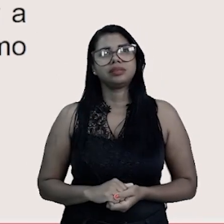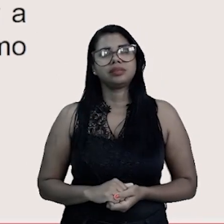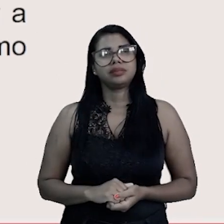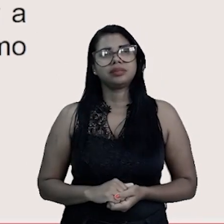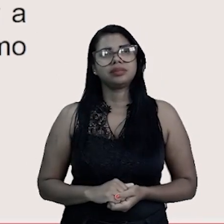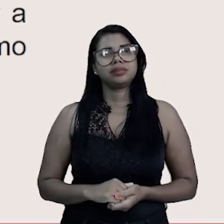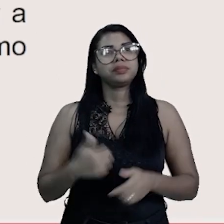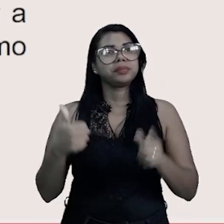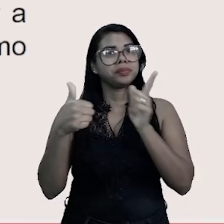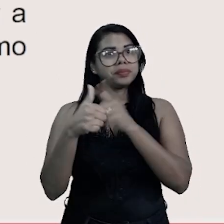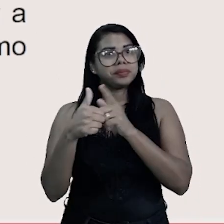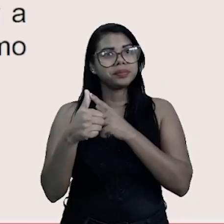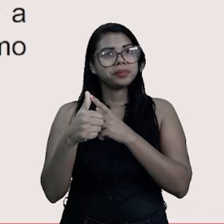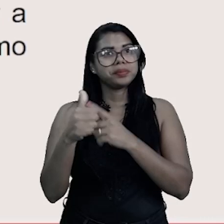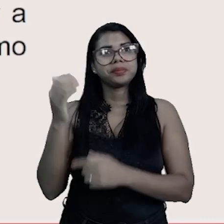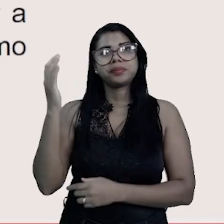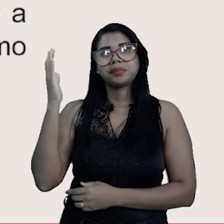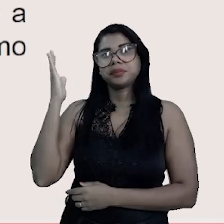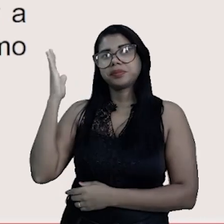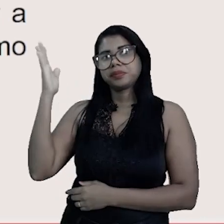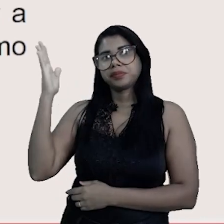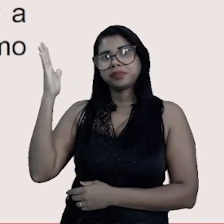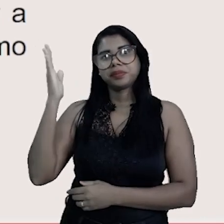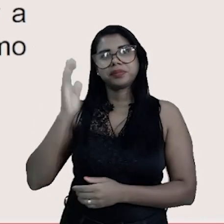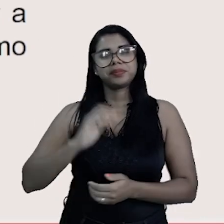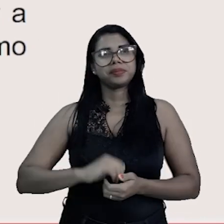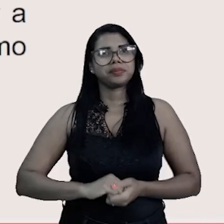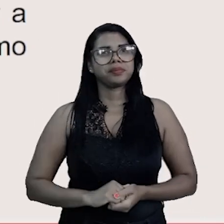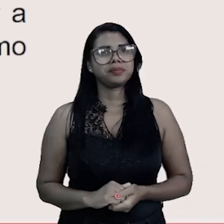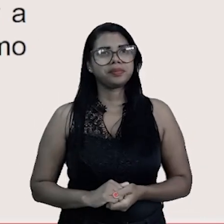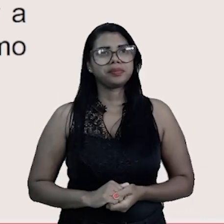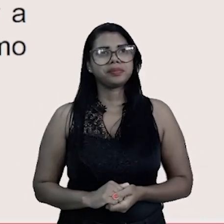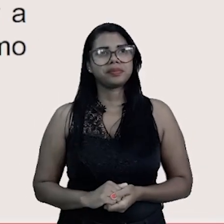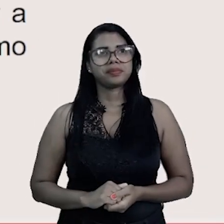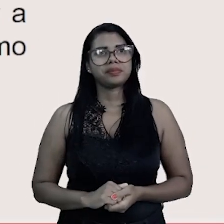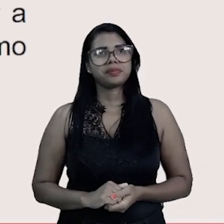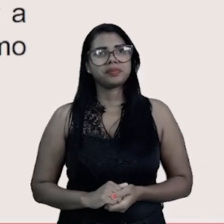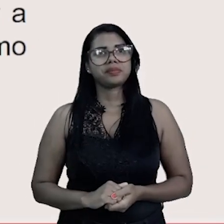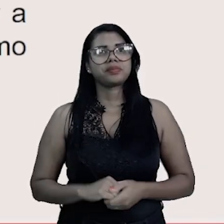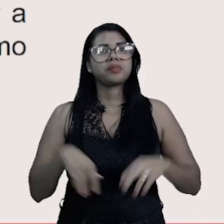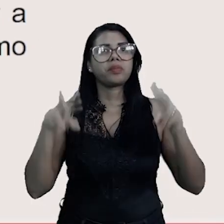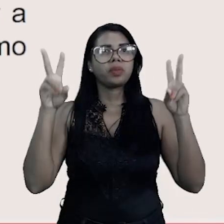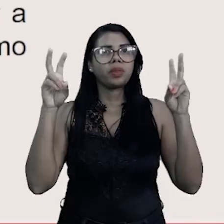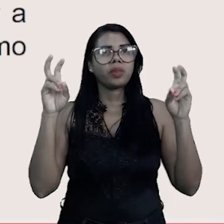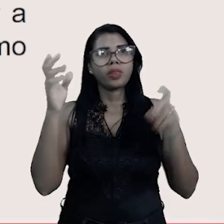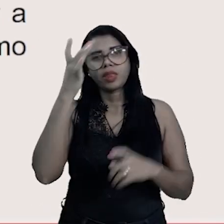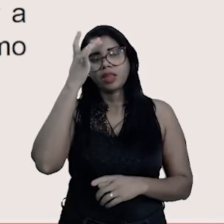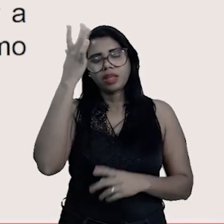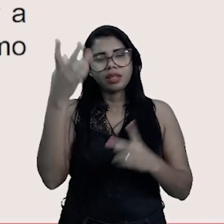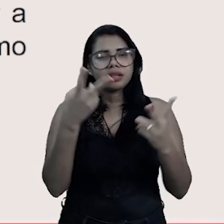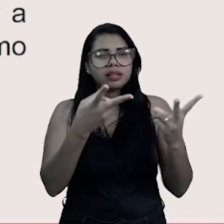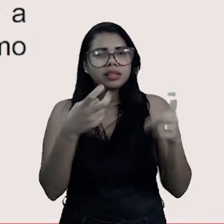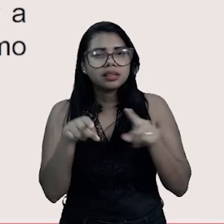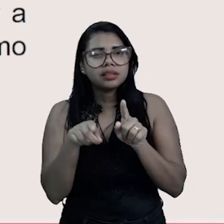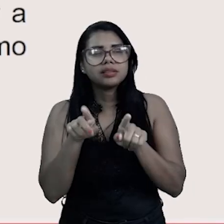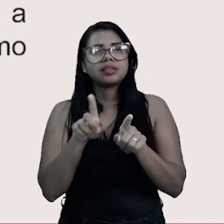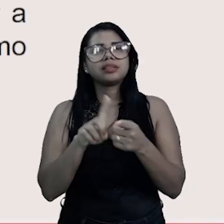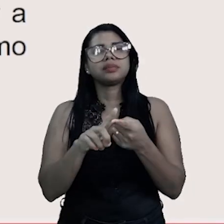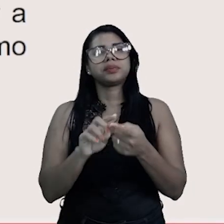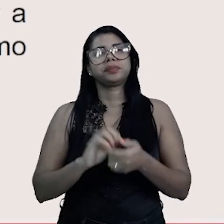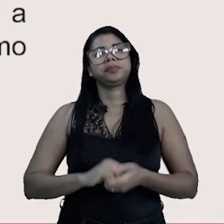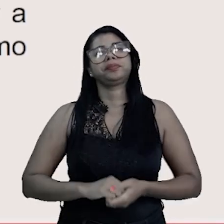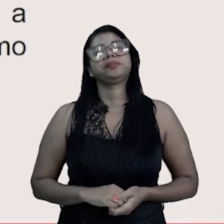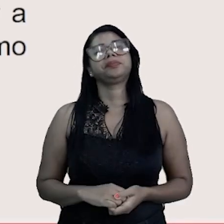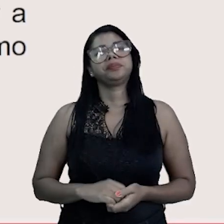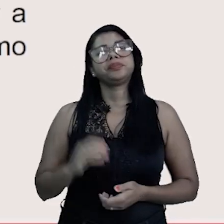figura de construção. É a omissão de um termo facilmente identificável. Que figura é